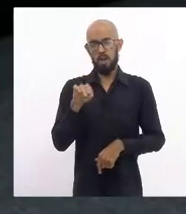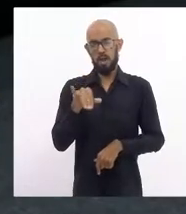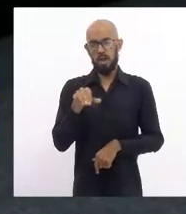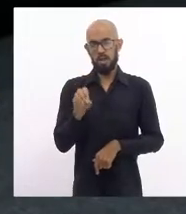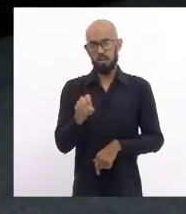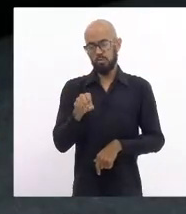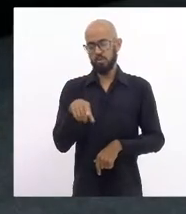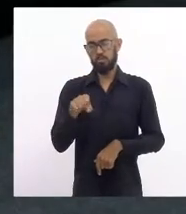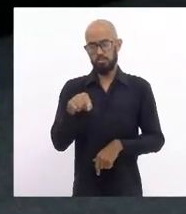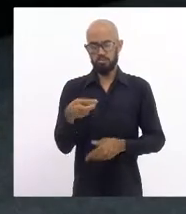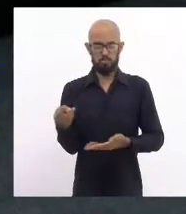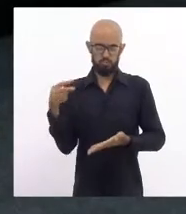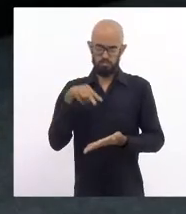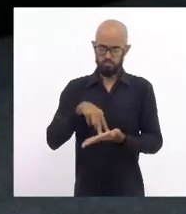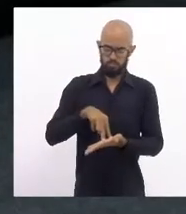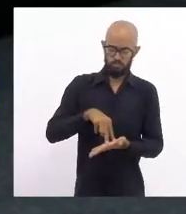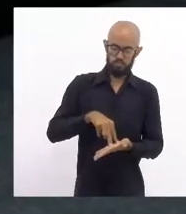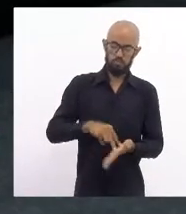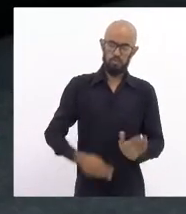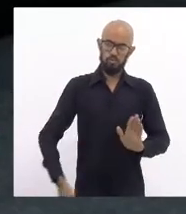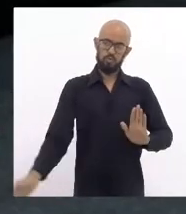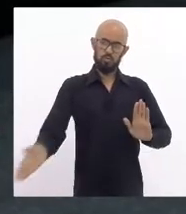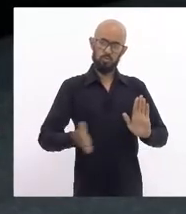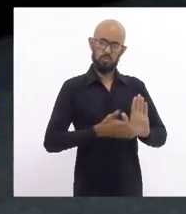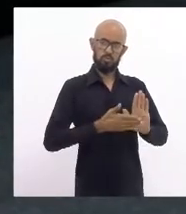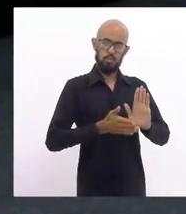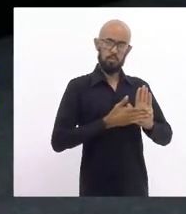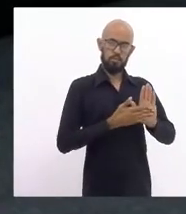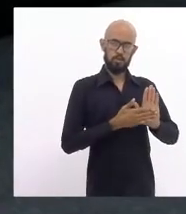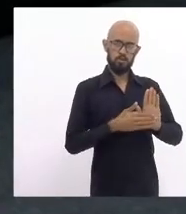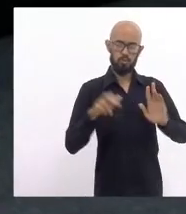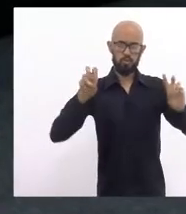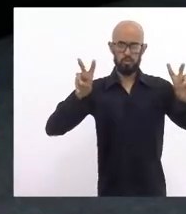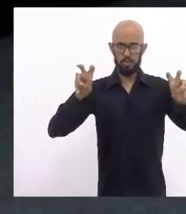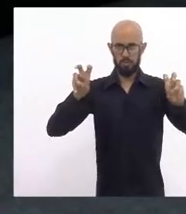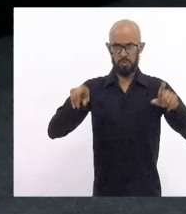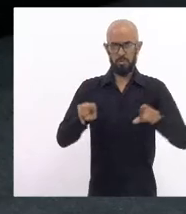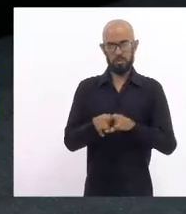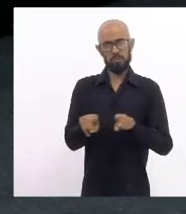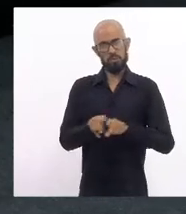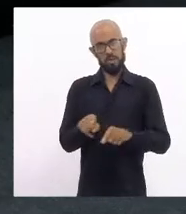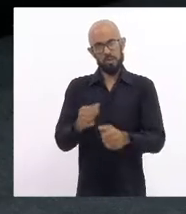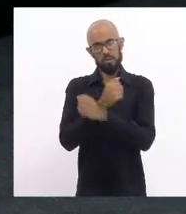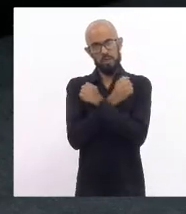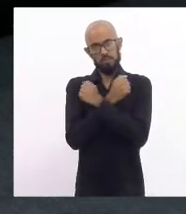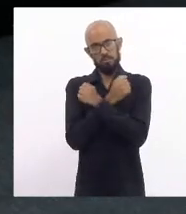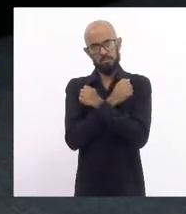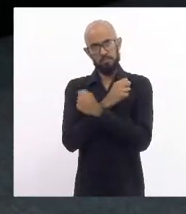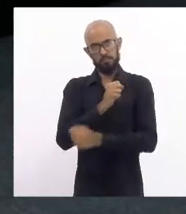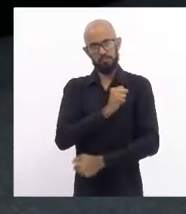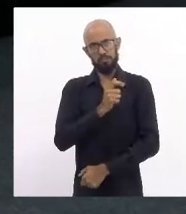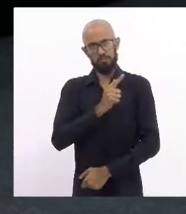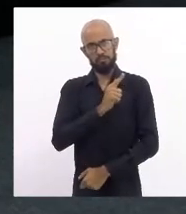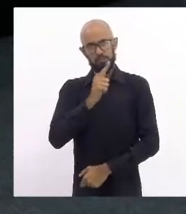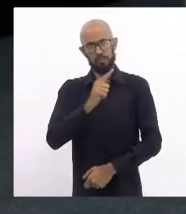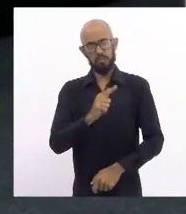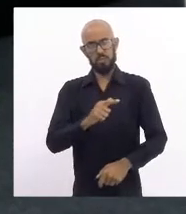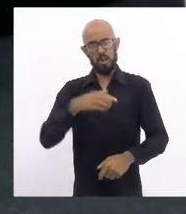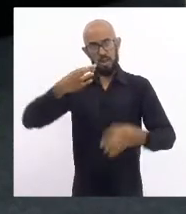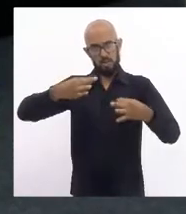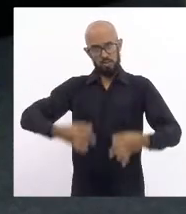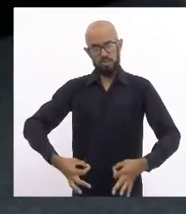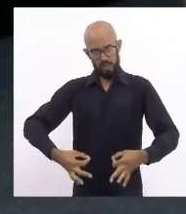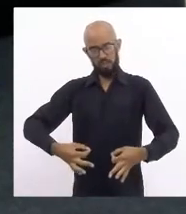mostrando seu compromisso com o tema, e deixar o nosso abraço ao povo de São Gonçalo, na certeza que nós estaremos